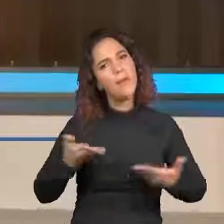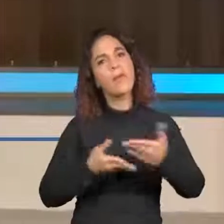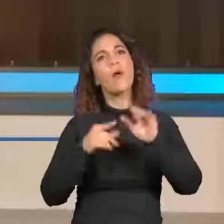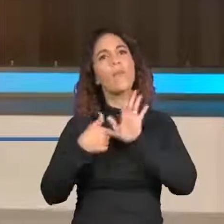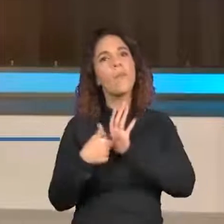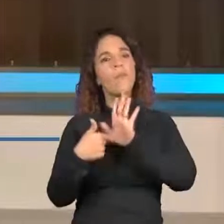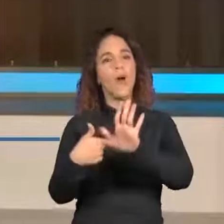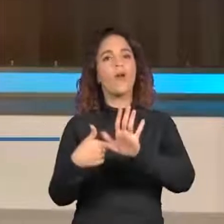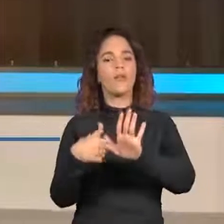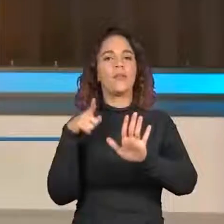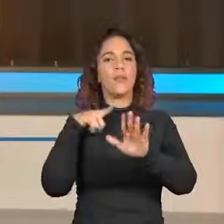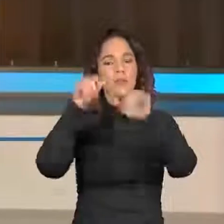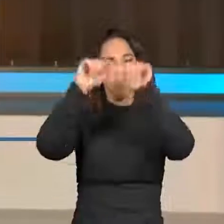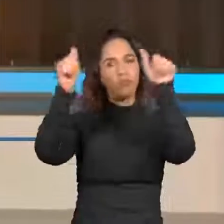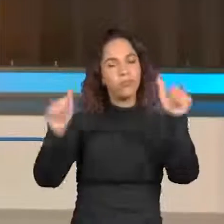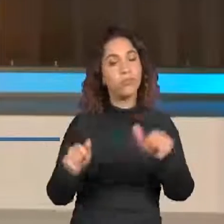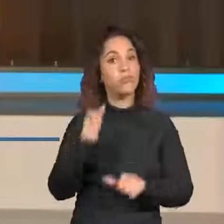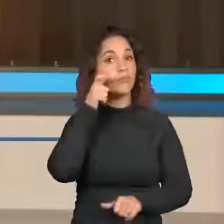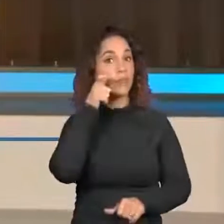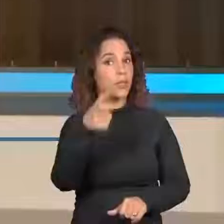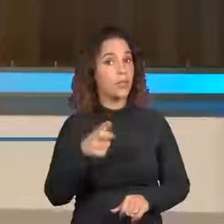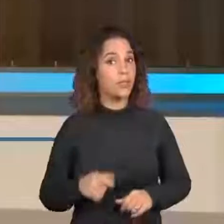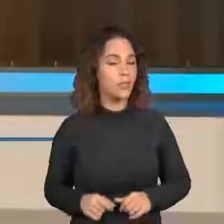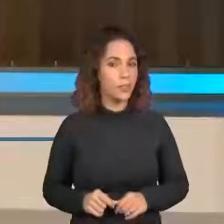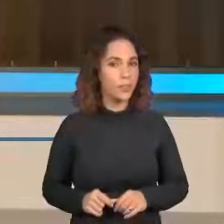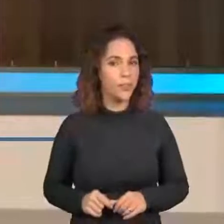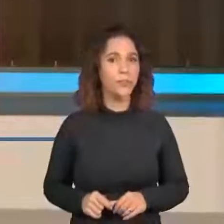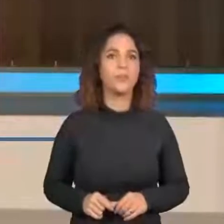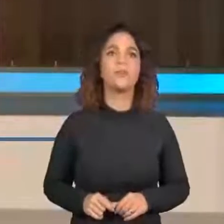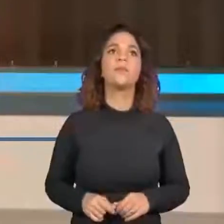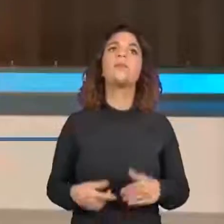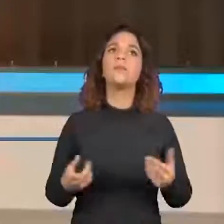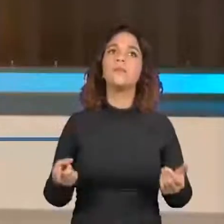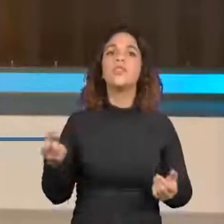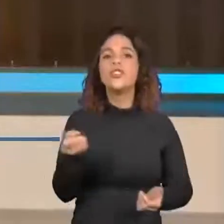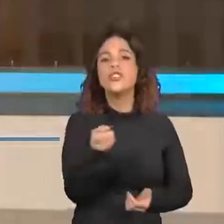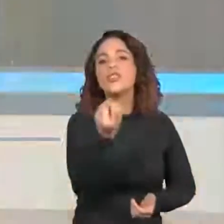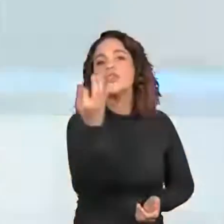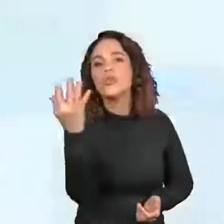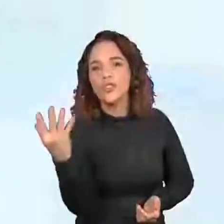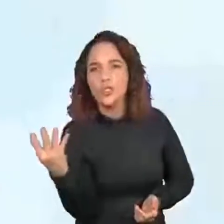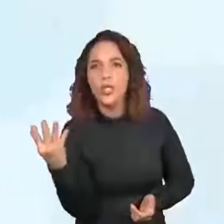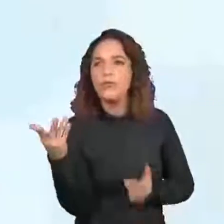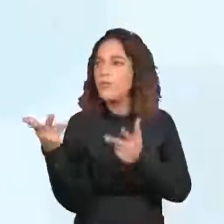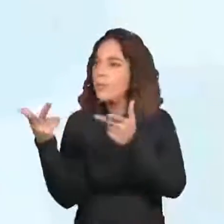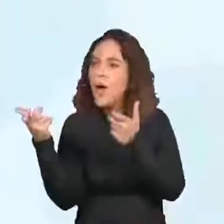perceber que é bem interessante essa modificação, em termos de quantidade, tá?